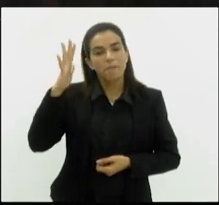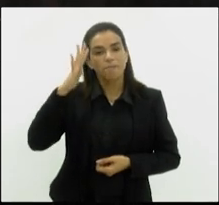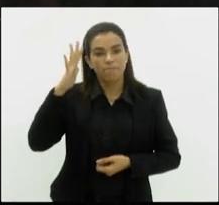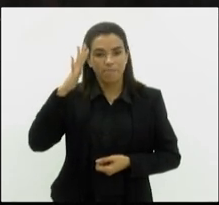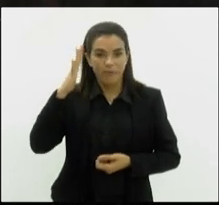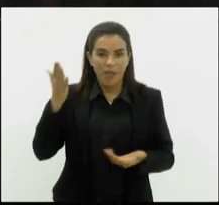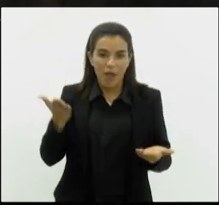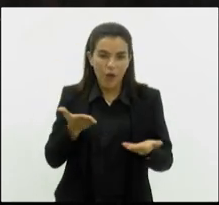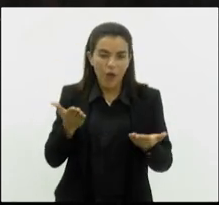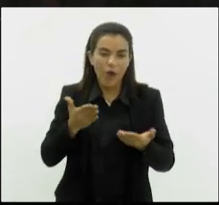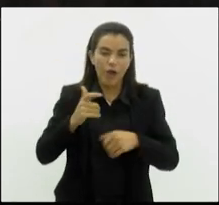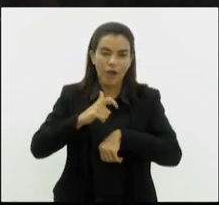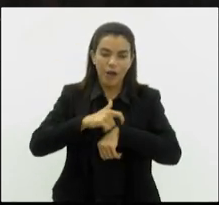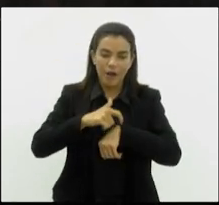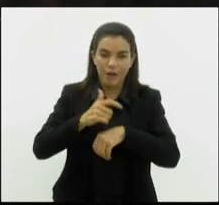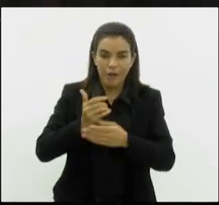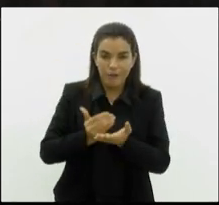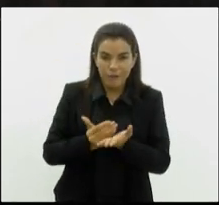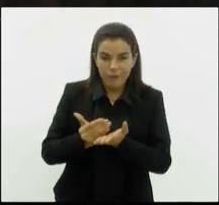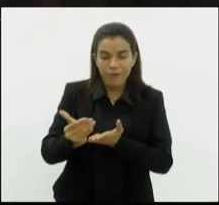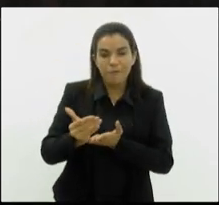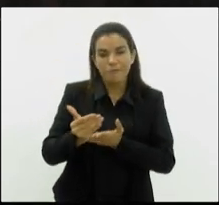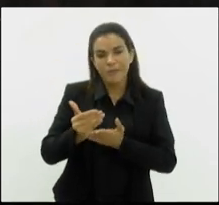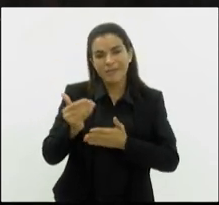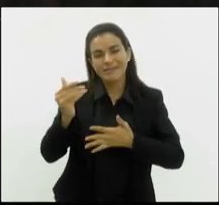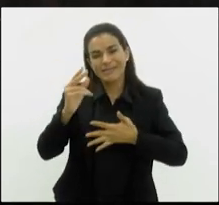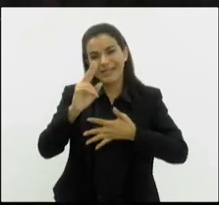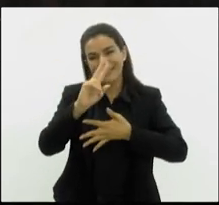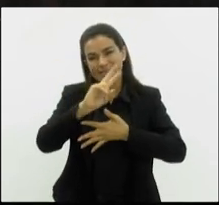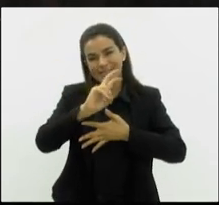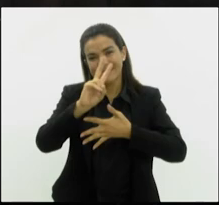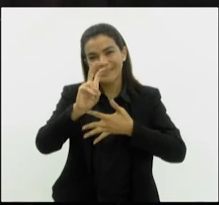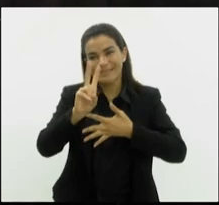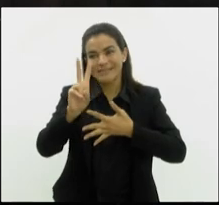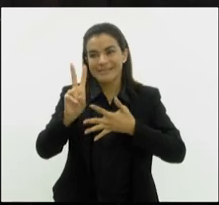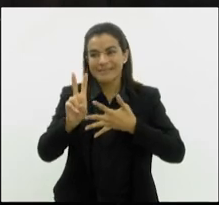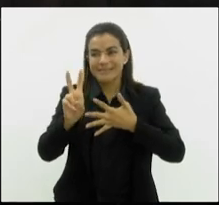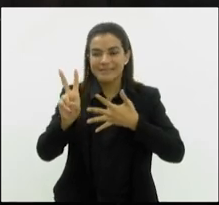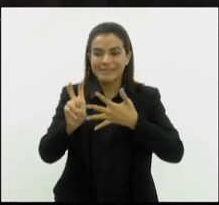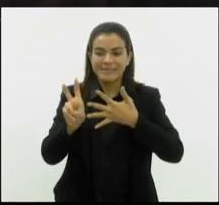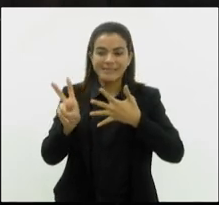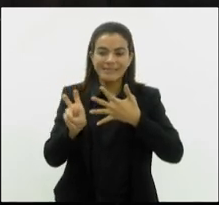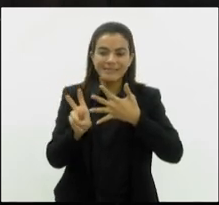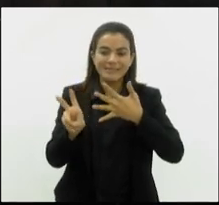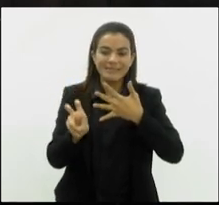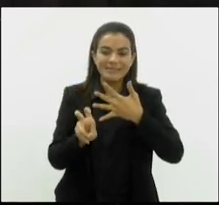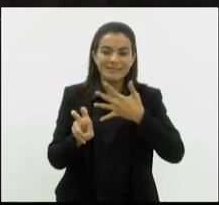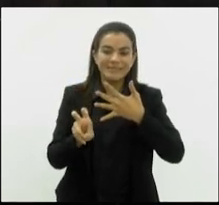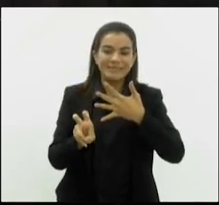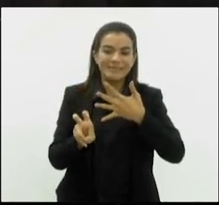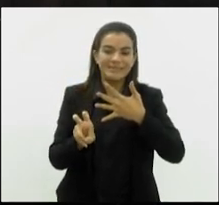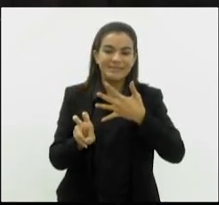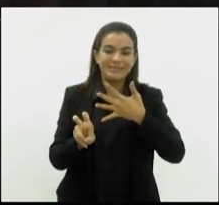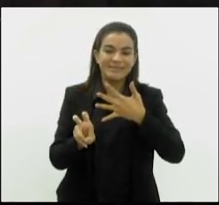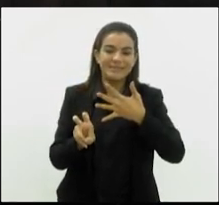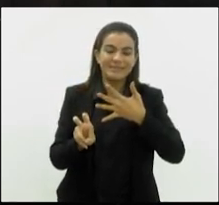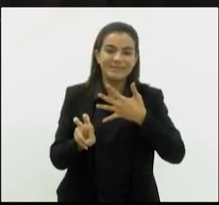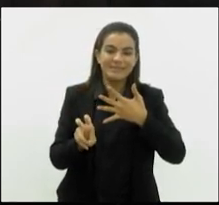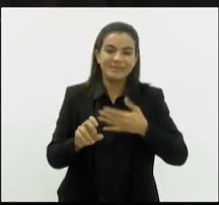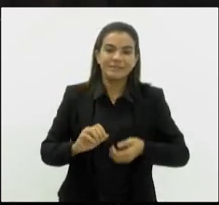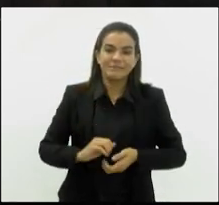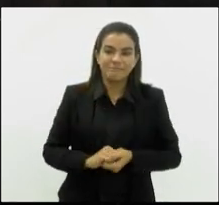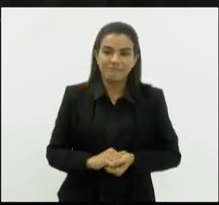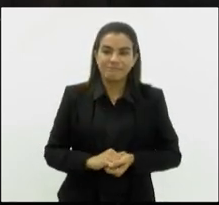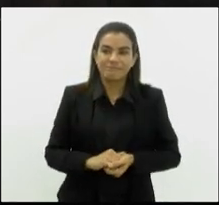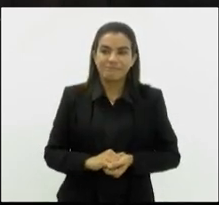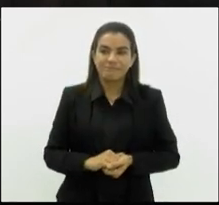inicial, com muitos temas que a gente tem para desenvolver, merecia deixar aqui o